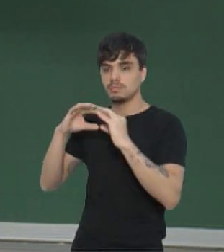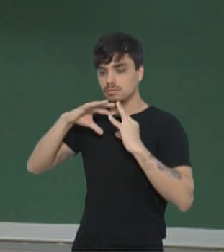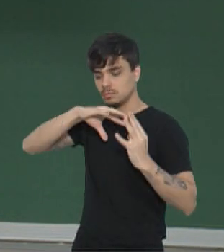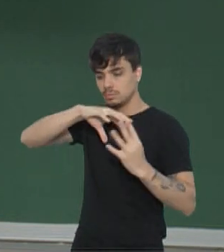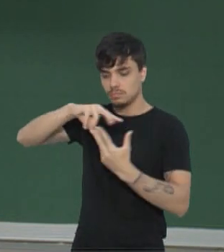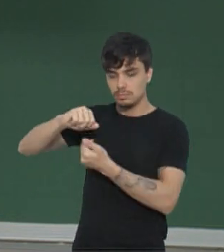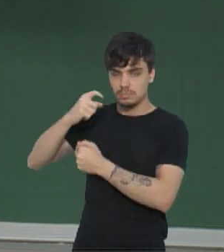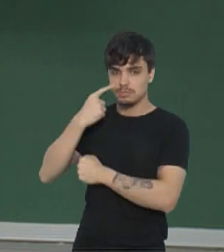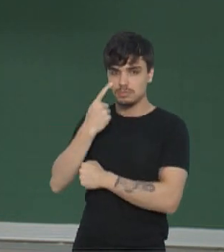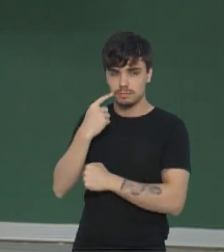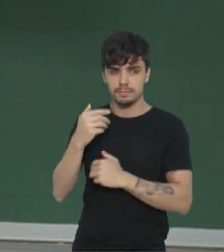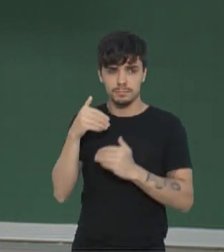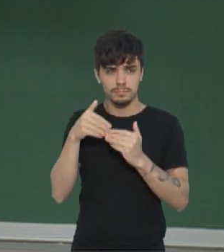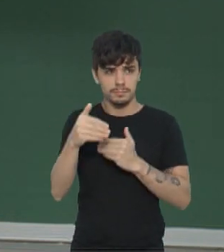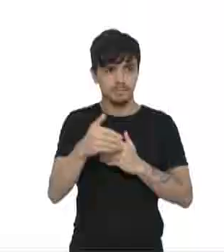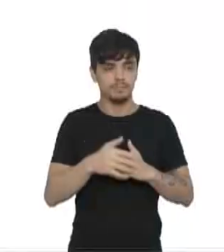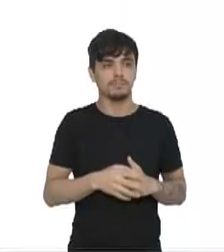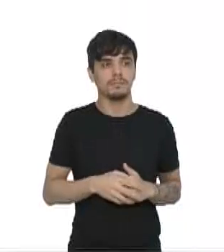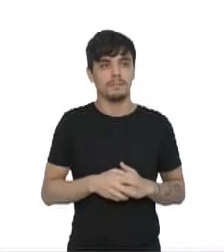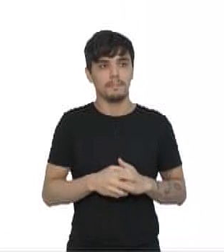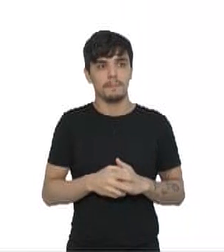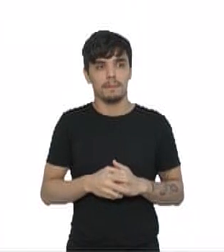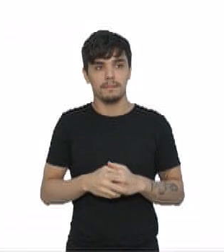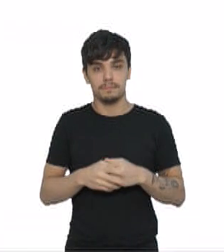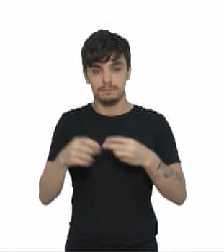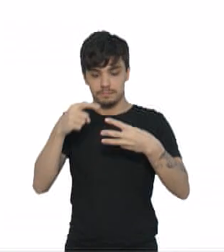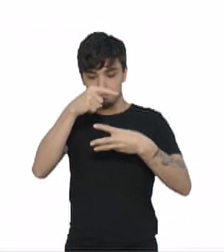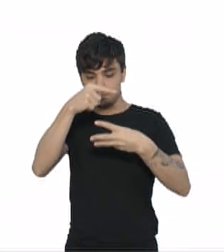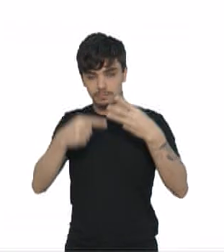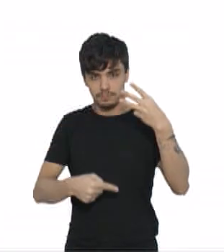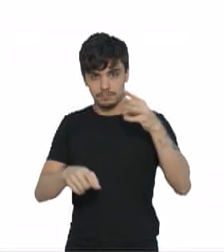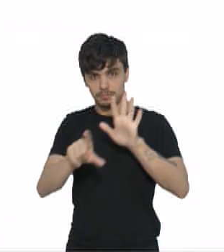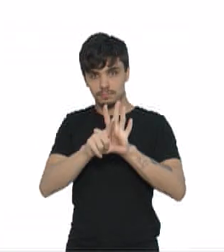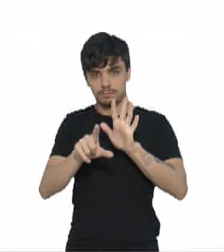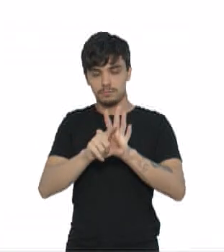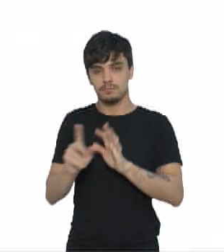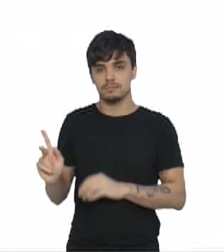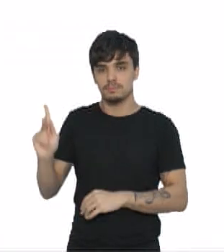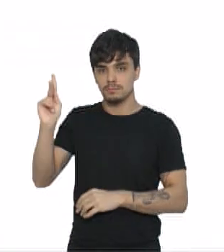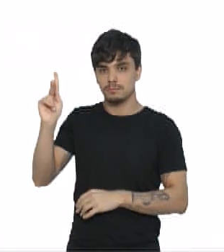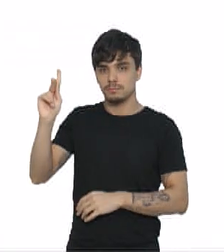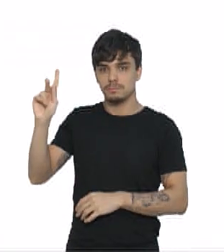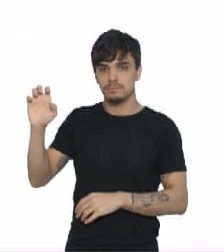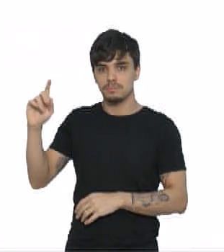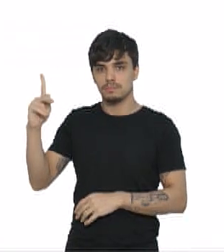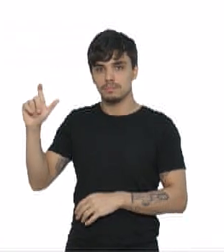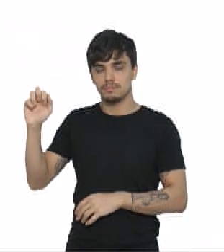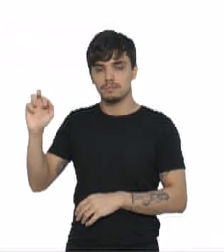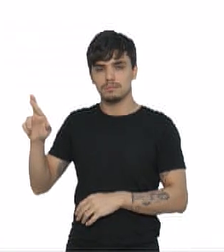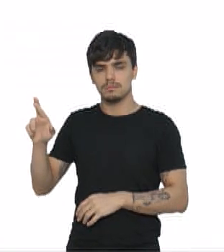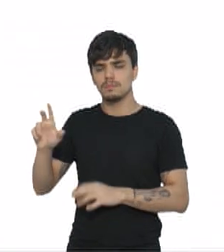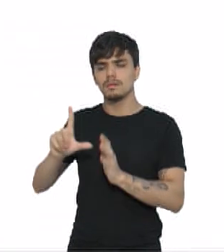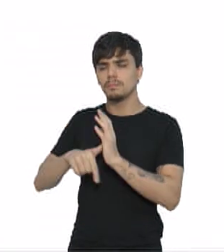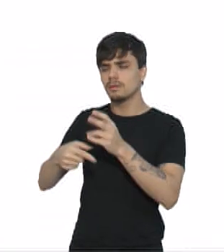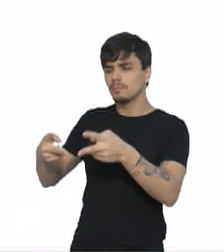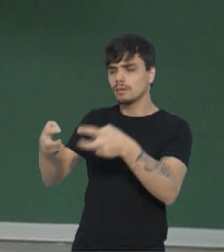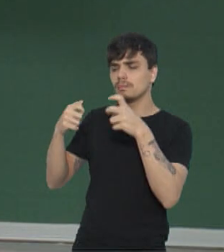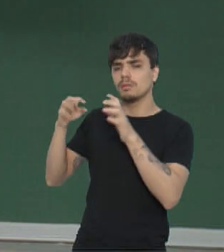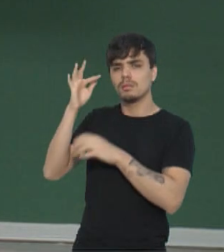mais adiante. Então, as 3 leis de Kepler. Depois que percebeu que sua teoria das órbitas